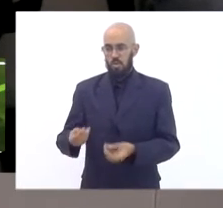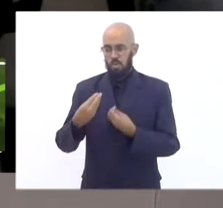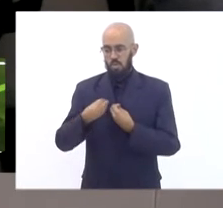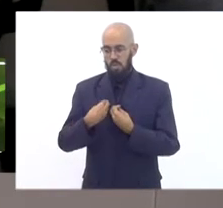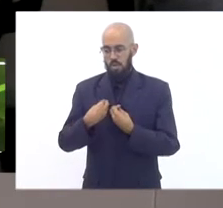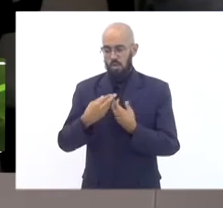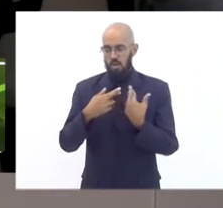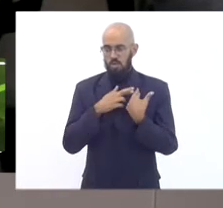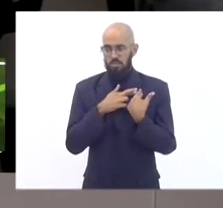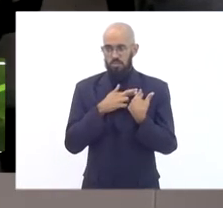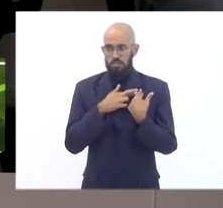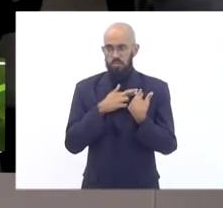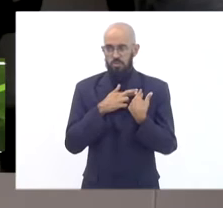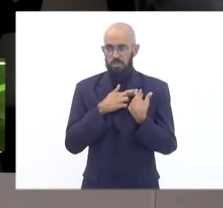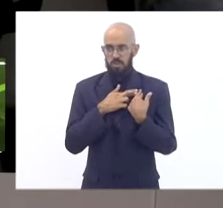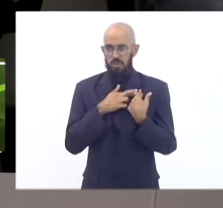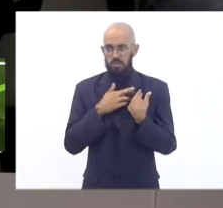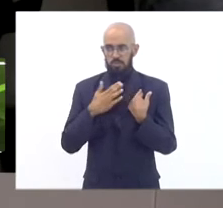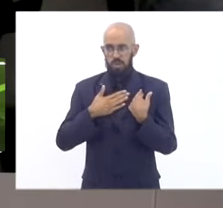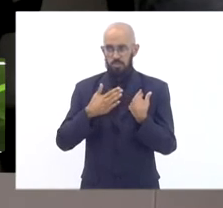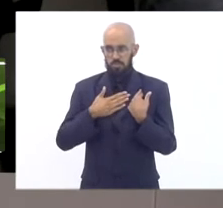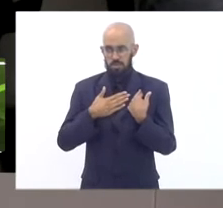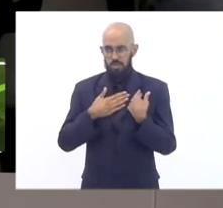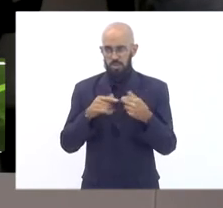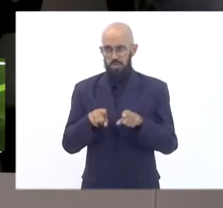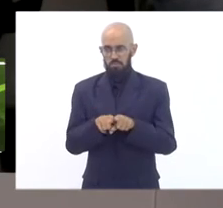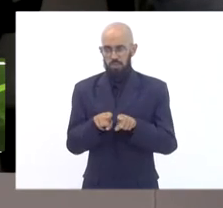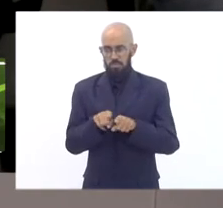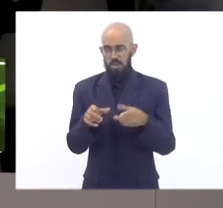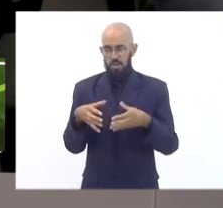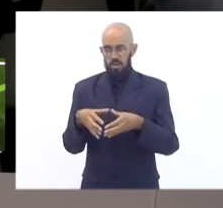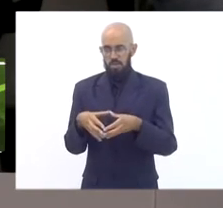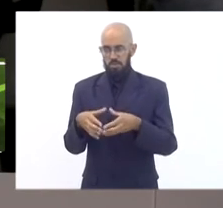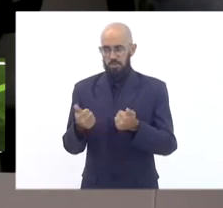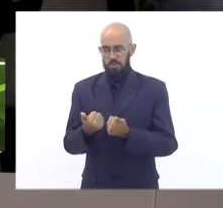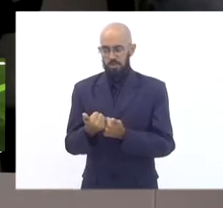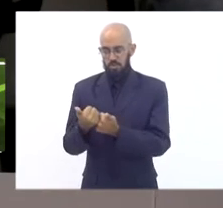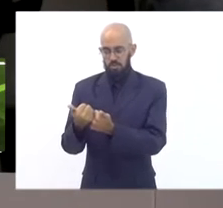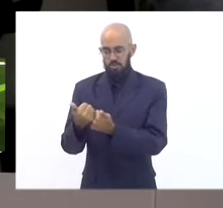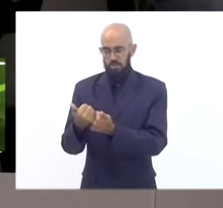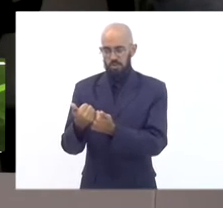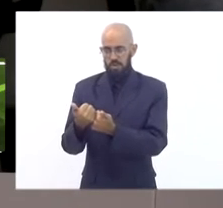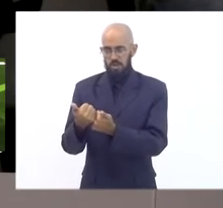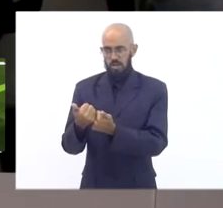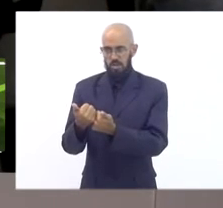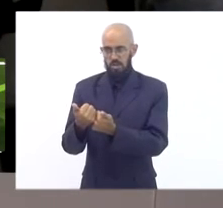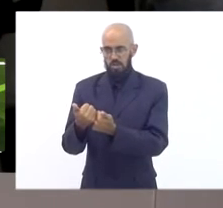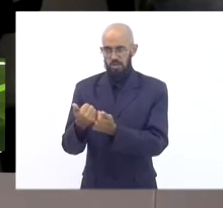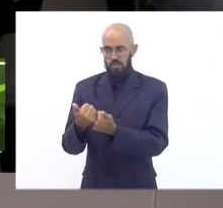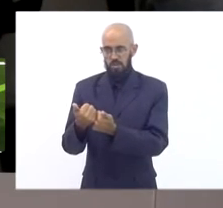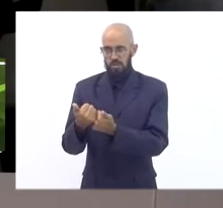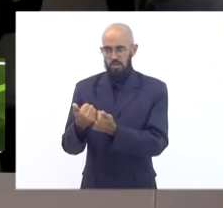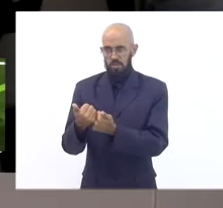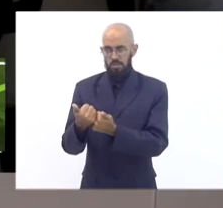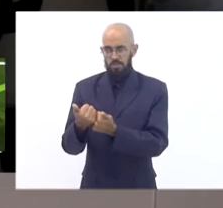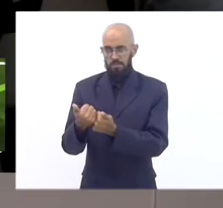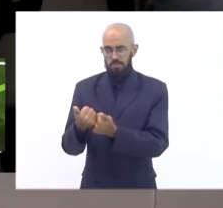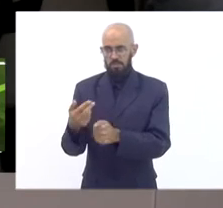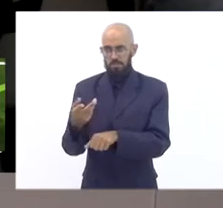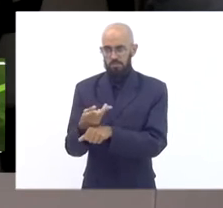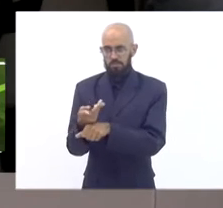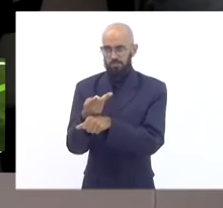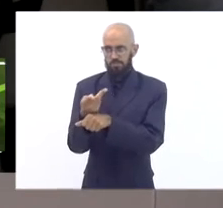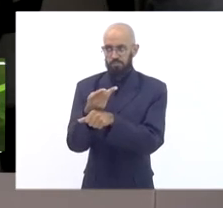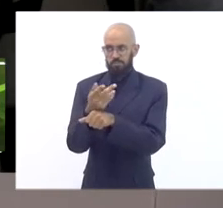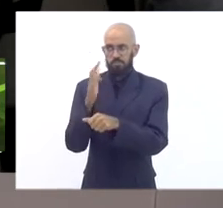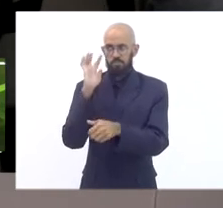assessoria, a minha equipe, para que pudéssemos auxiliar e apoiar, né, prestar o apoio para buscar a solução